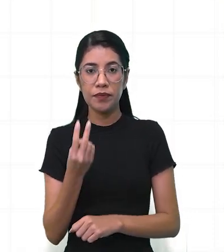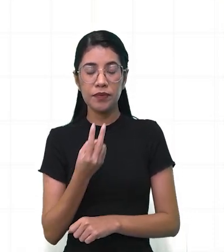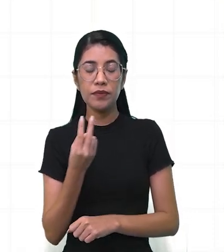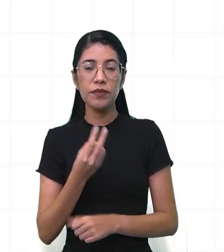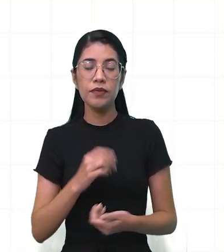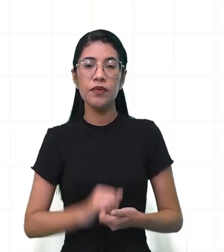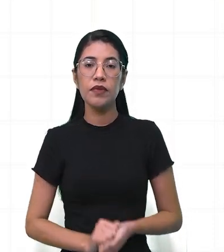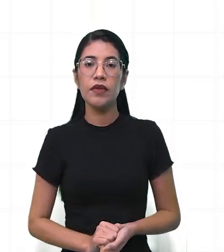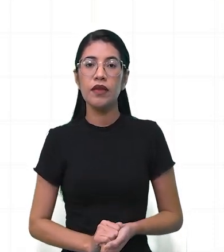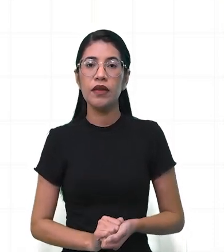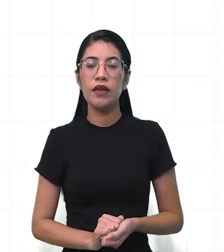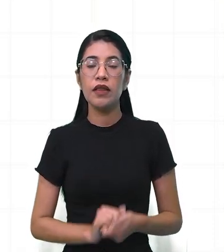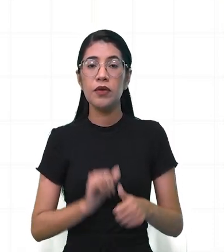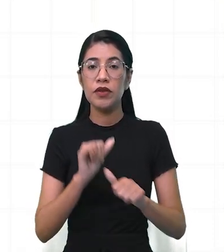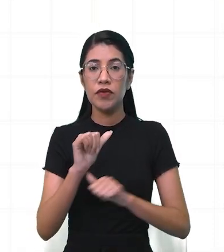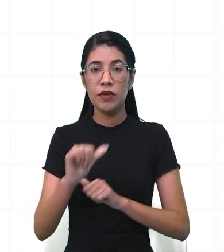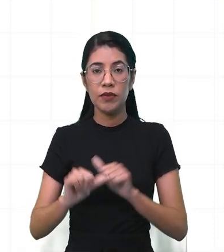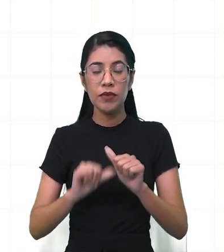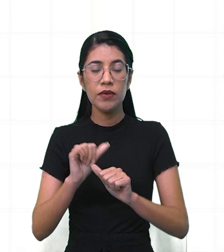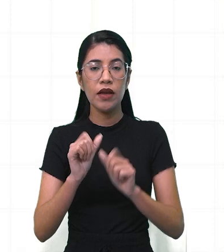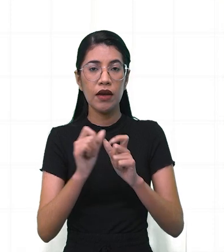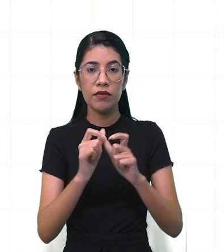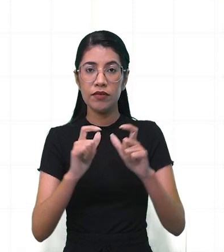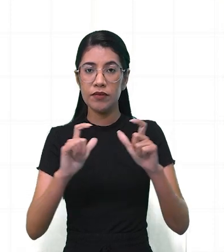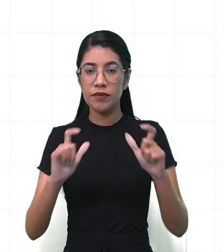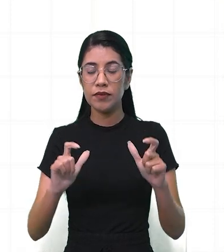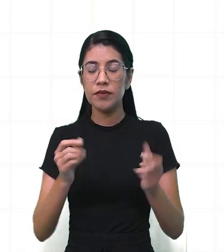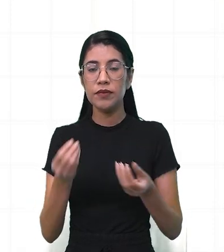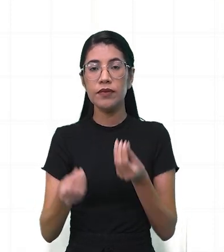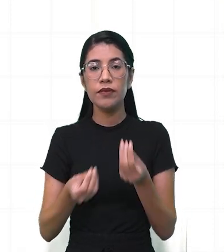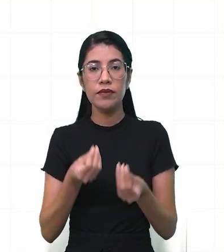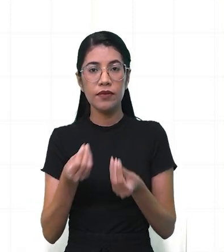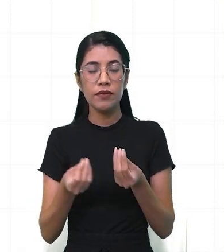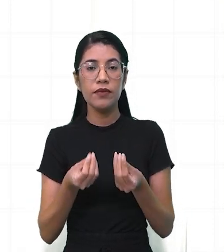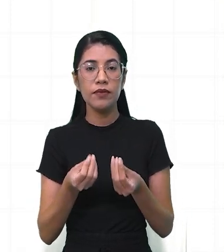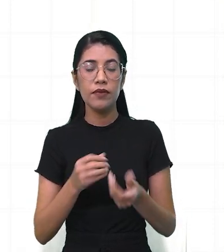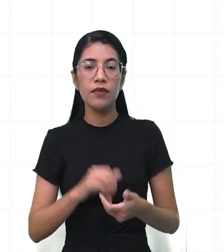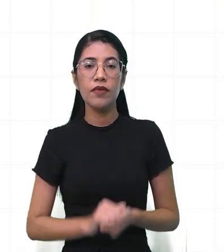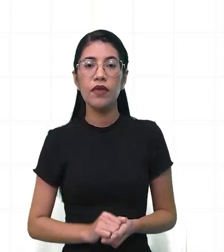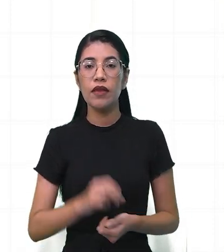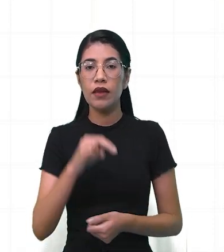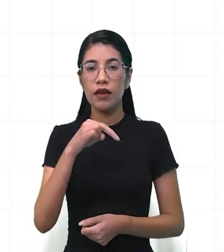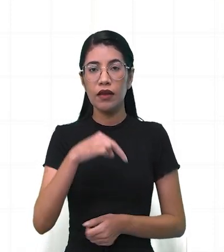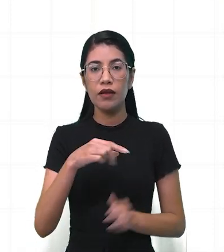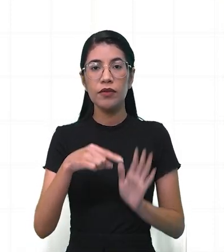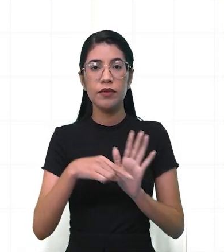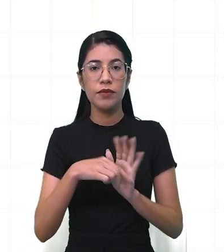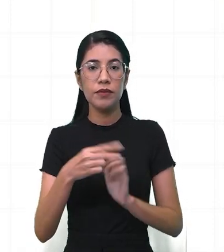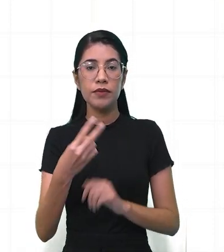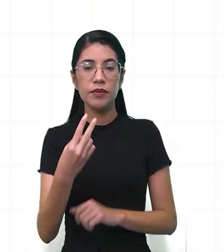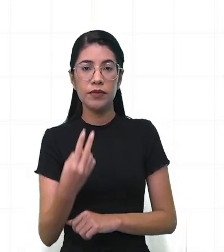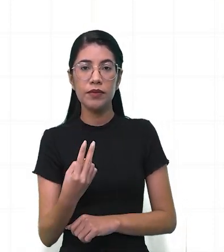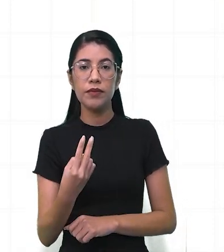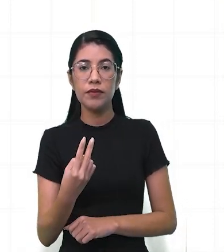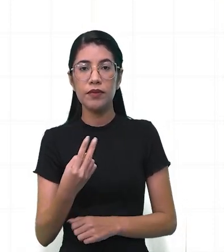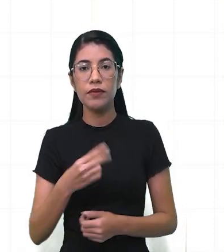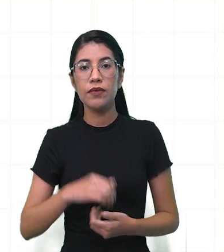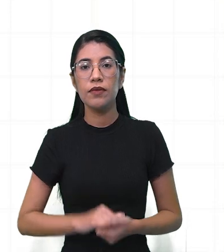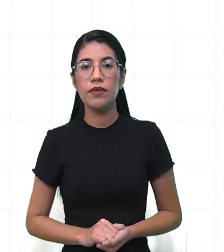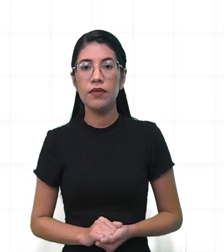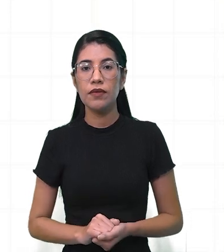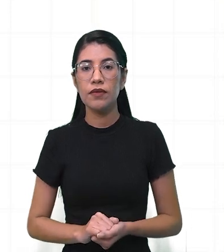a gente reescreve a equação, tá? Então, ó, N menos 2, deixa eu colocar de outra cor.